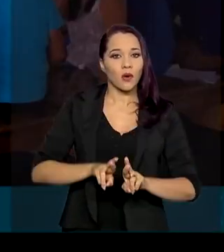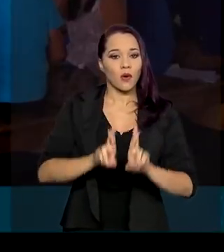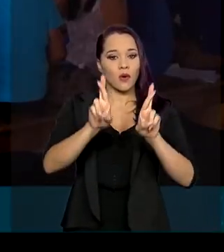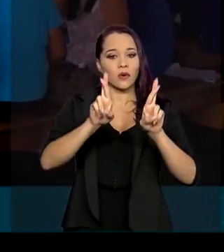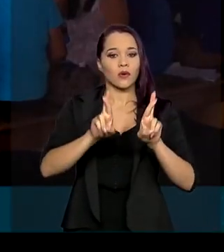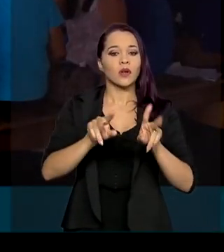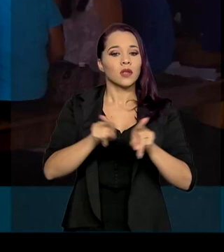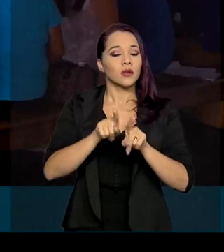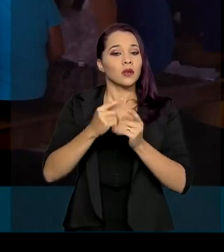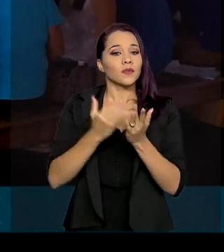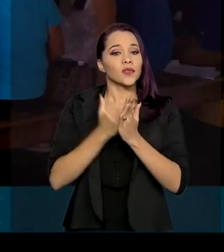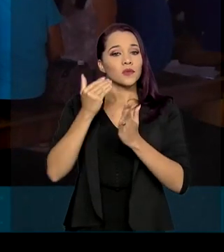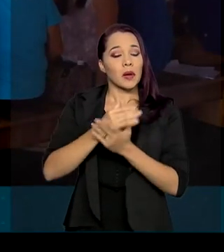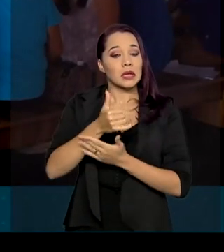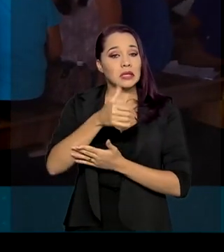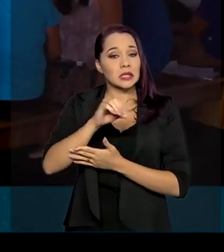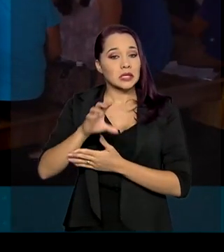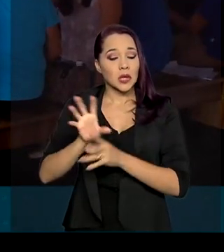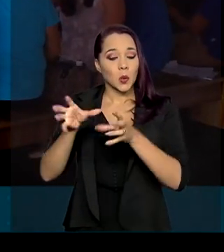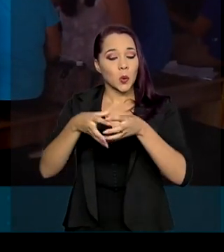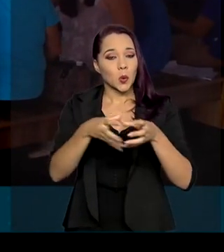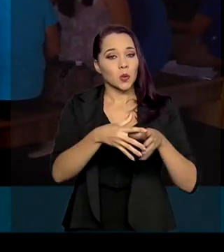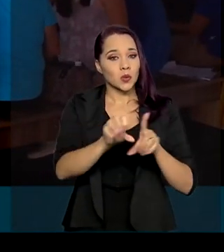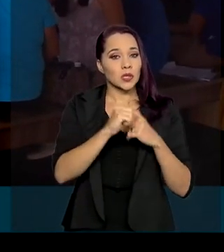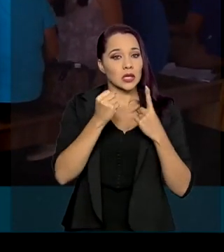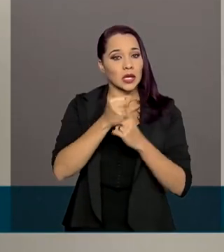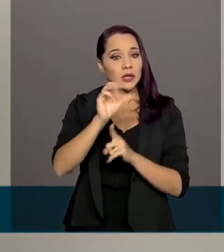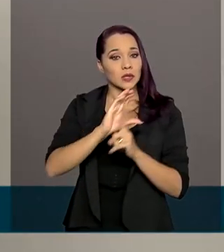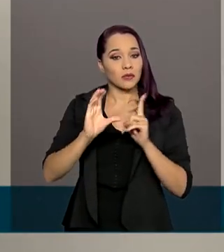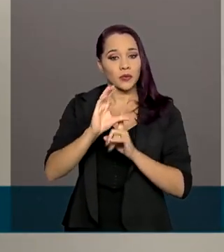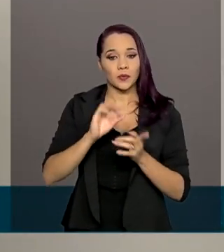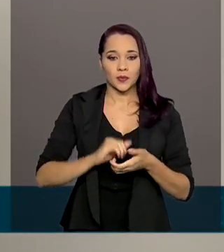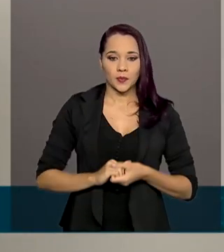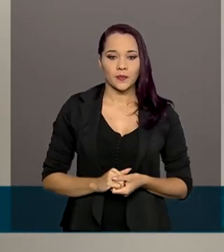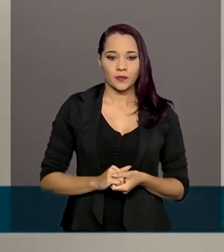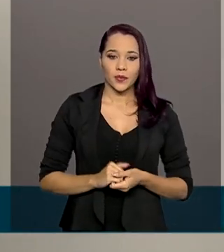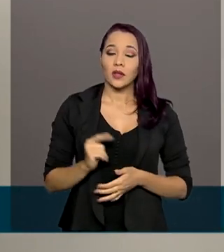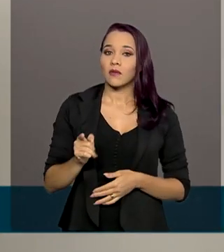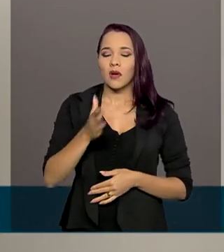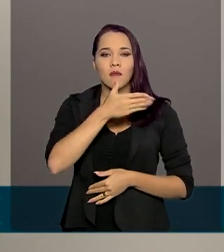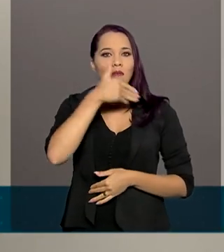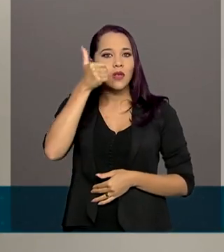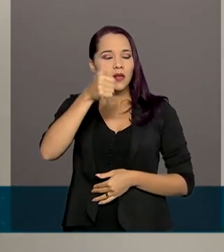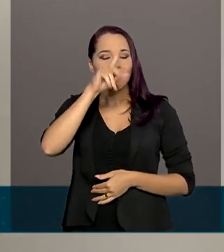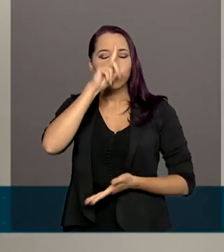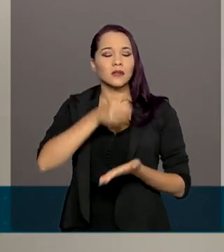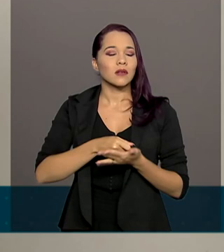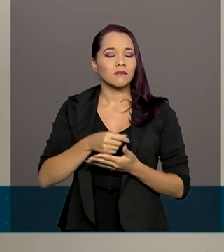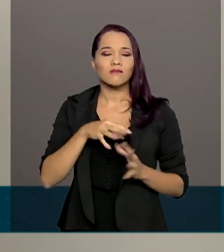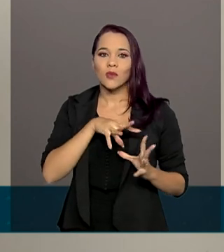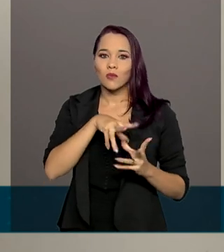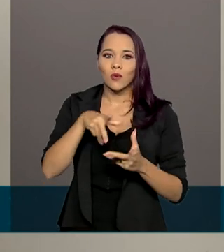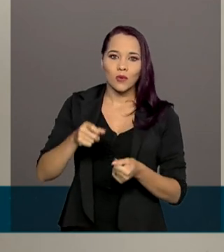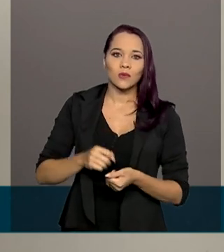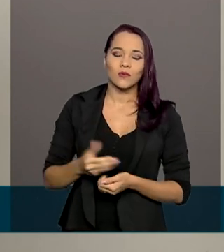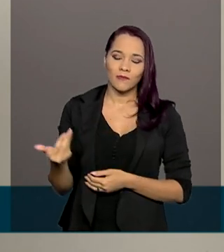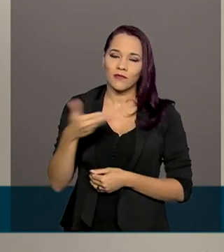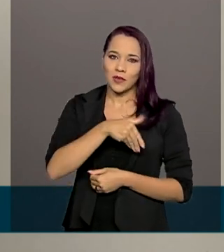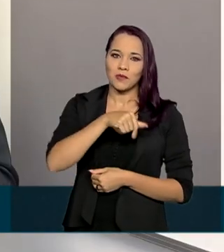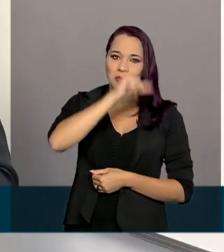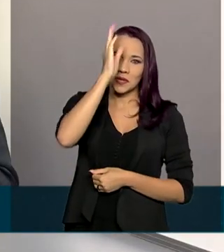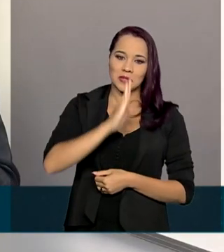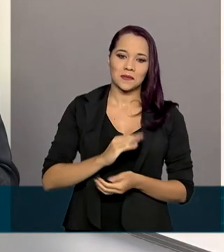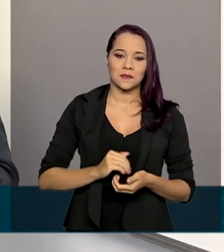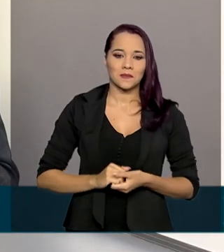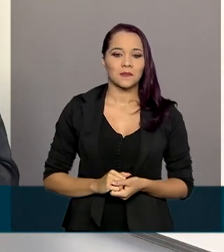e de mais de 100 entidades da sociedade civil. Foi a melhor decisão do mundo. Vem para cá, para o Brasil.